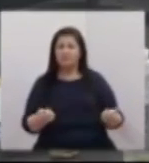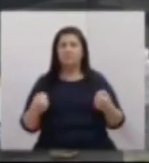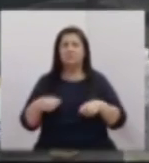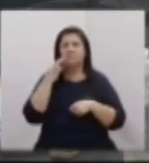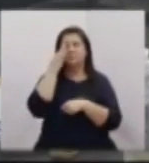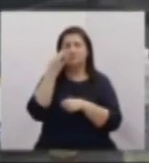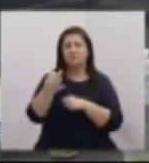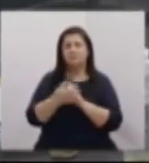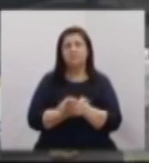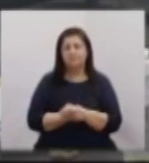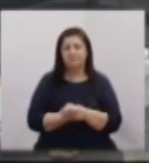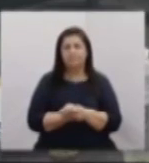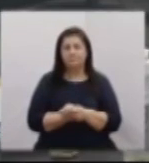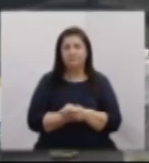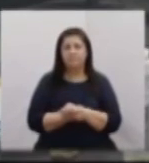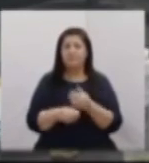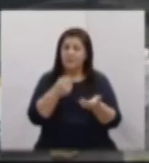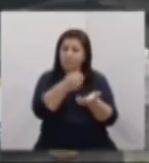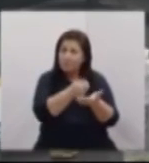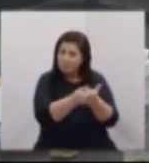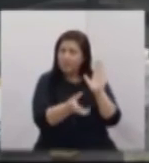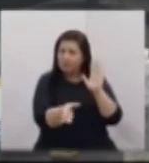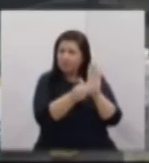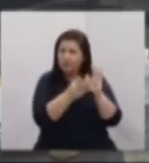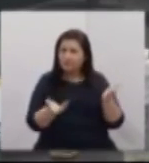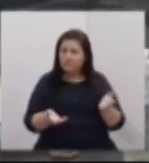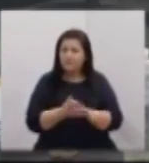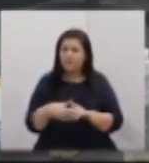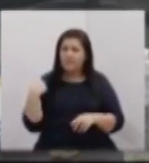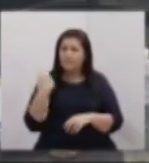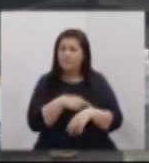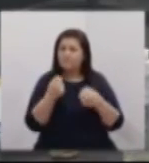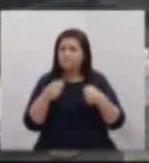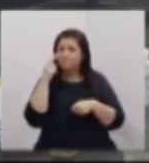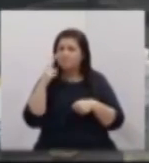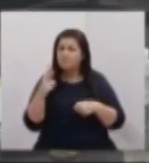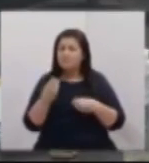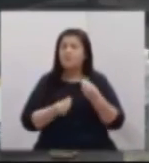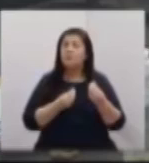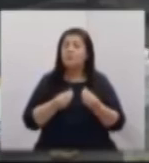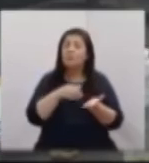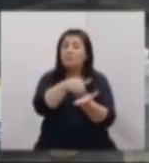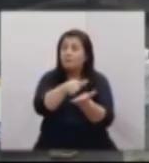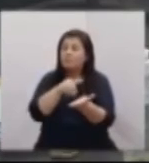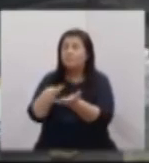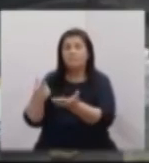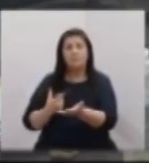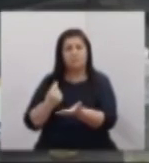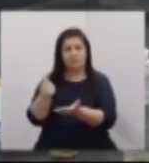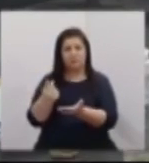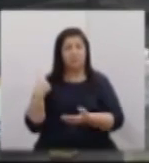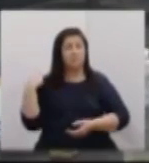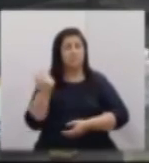atentos na execução dessas emendas impositivas, nós precisamos acompanhar par e passo essas emendas impositivas, para que a gente